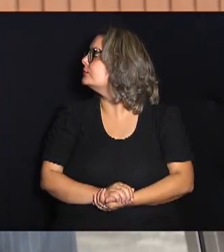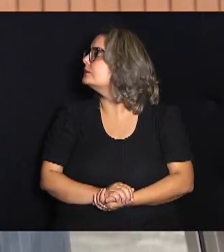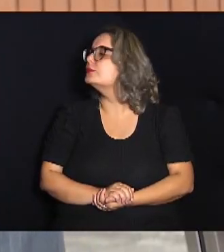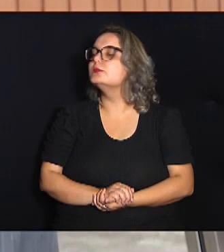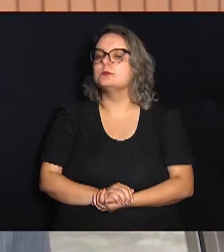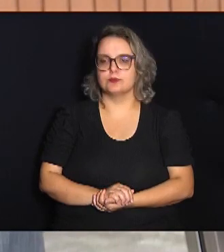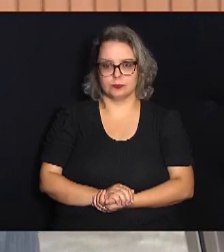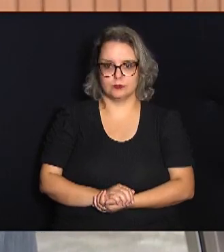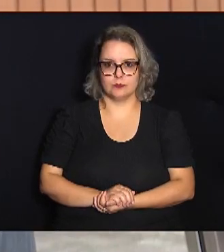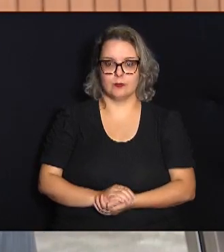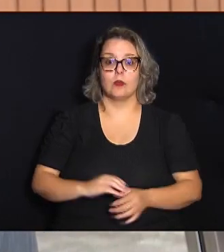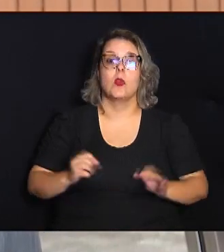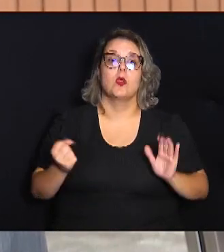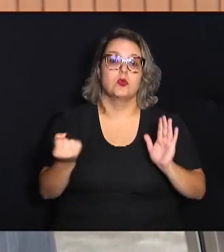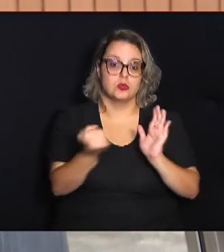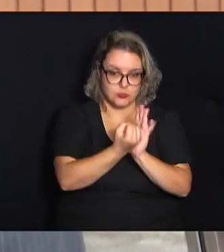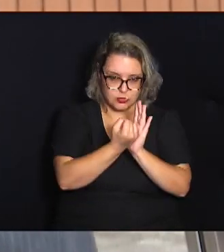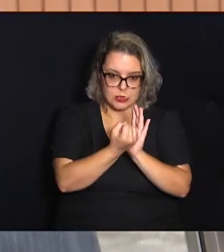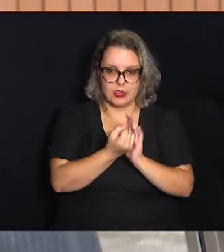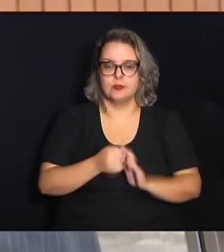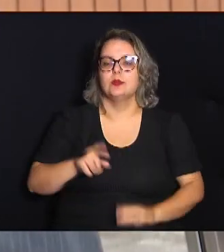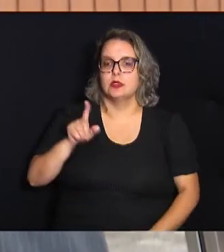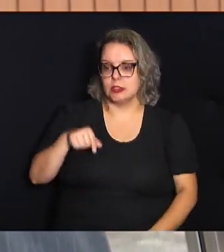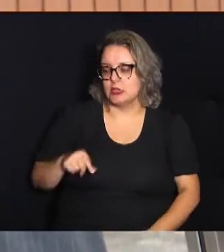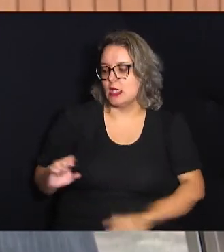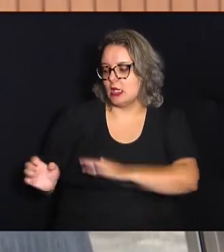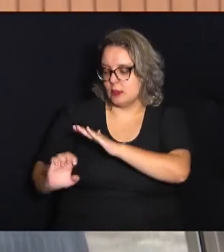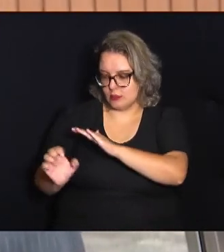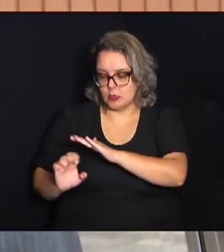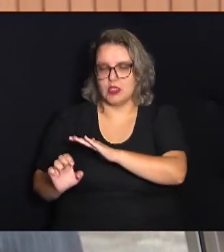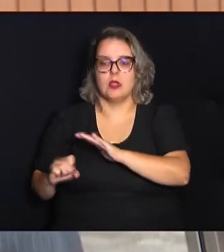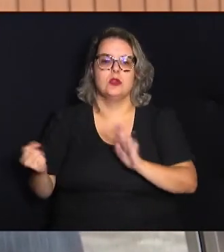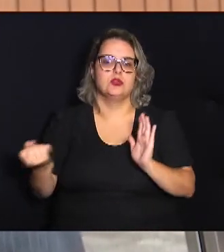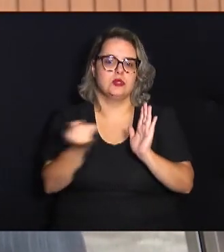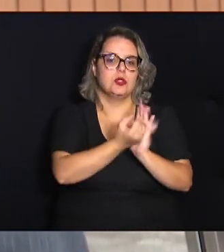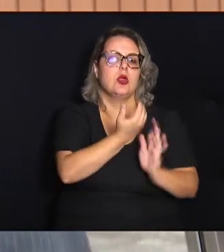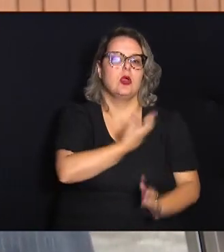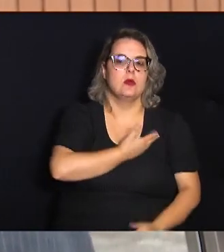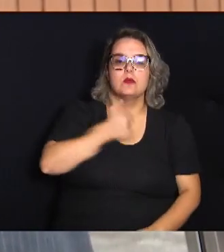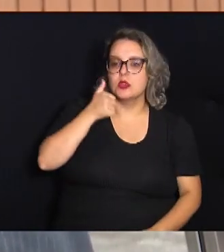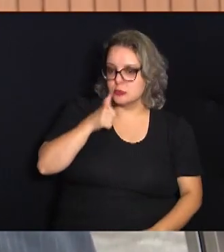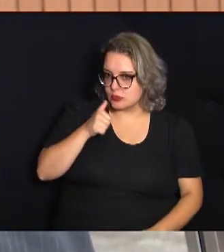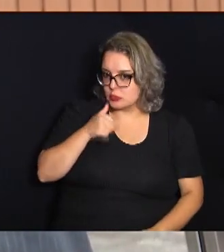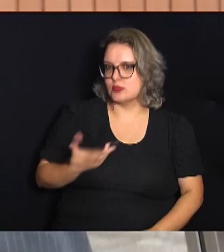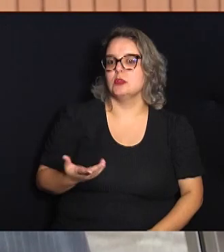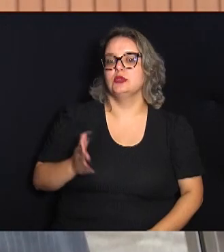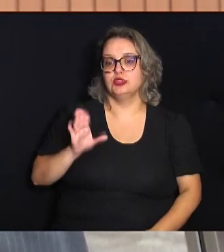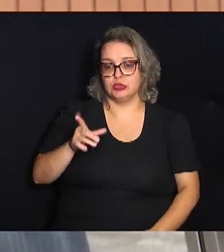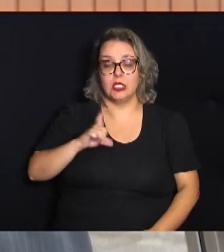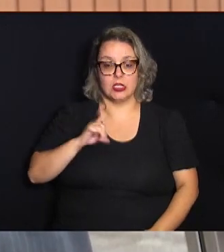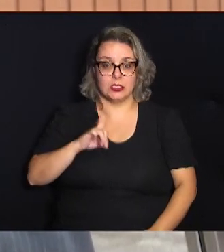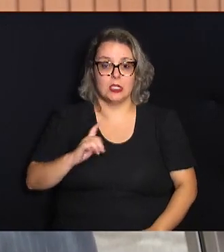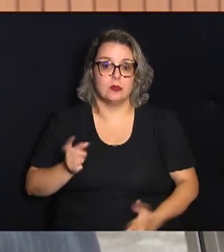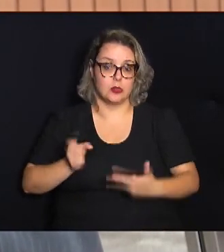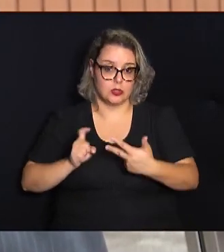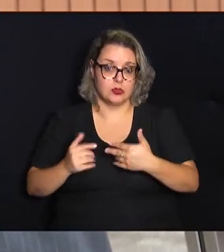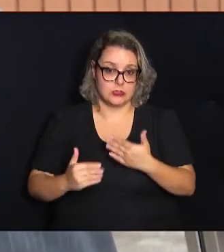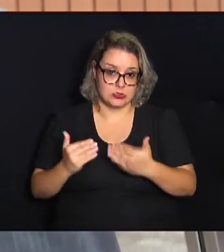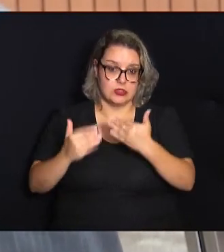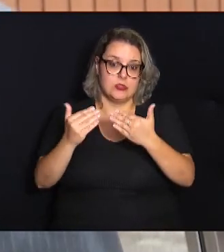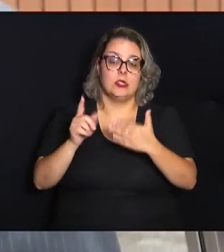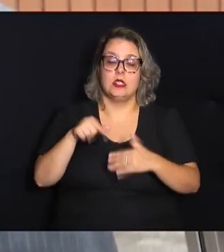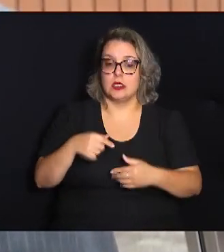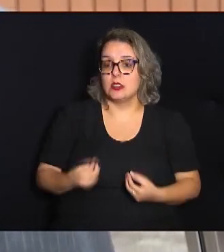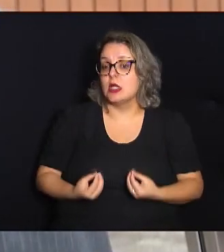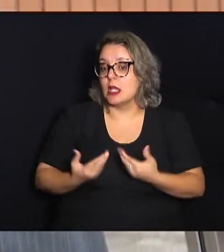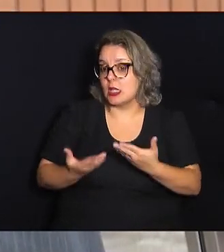Esse selo amigo da mulher já existe a partir de um projeto do executivo aqui na cidade de Campinas, né? E ele é atribuído